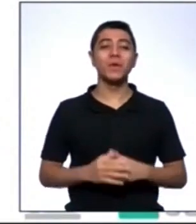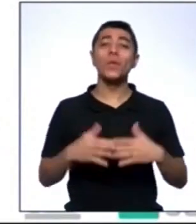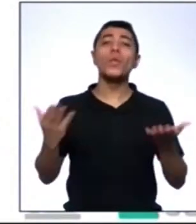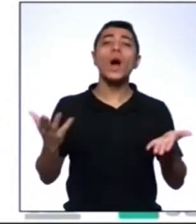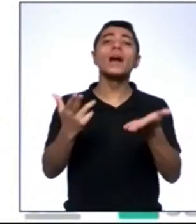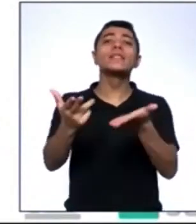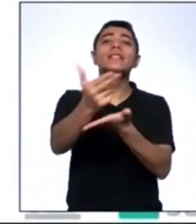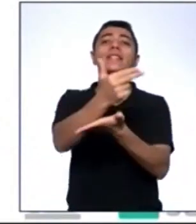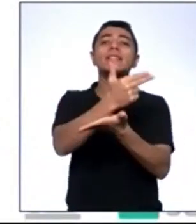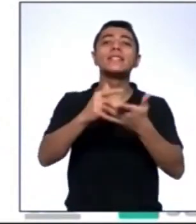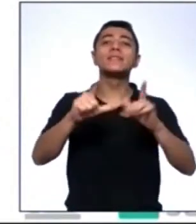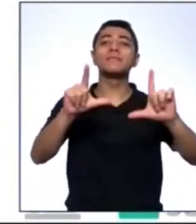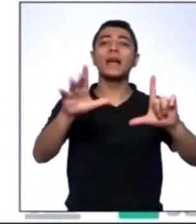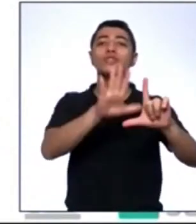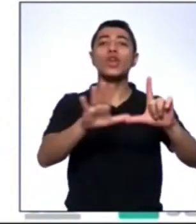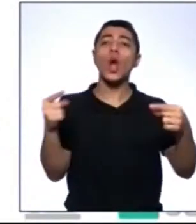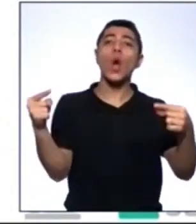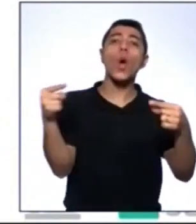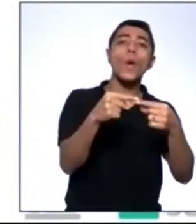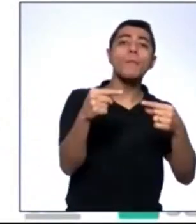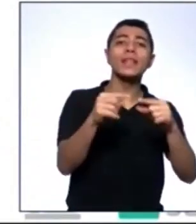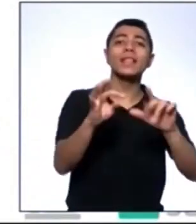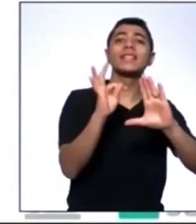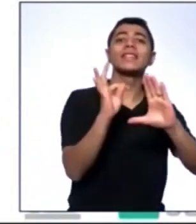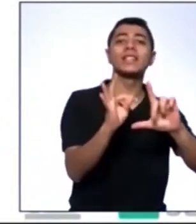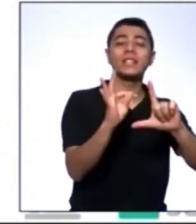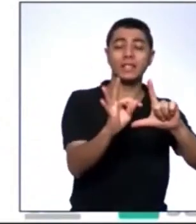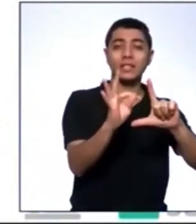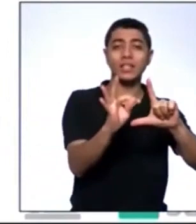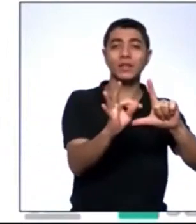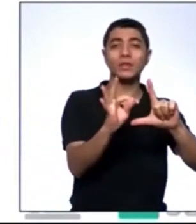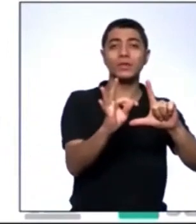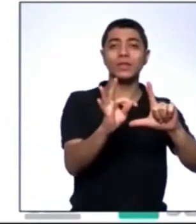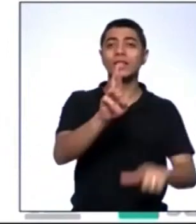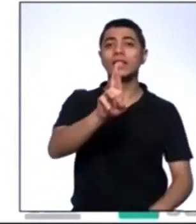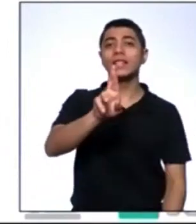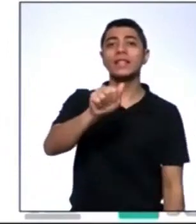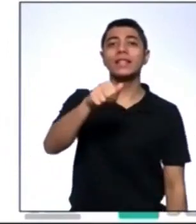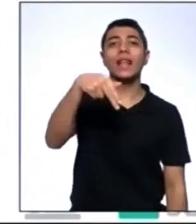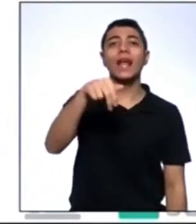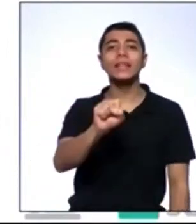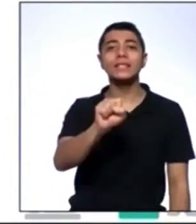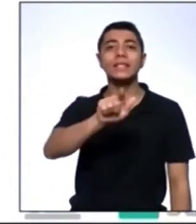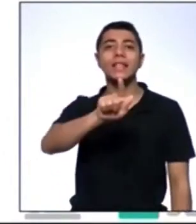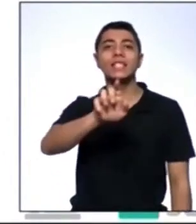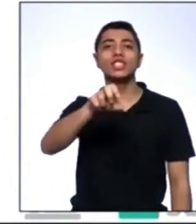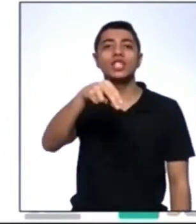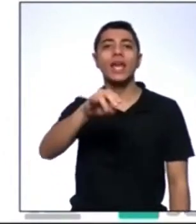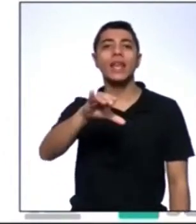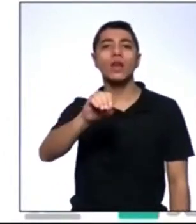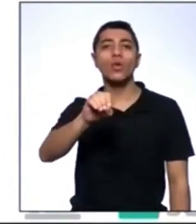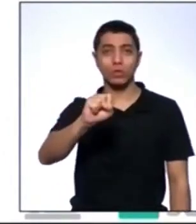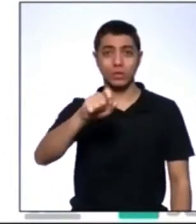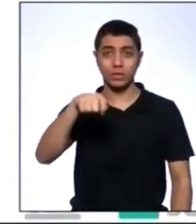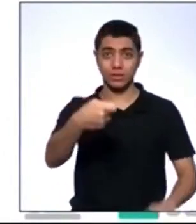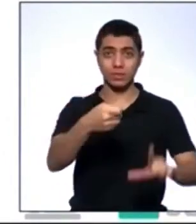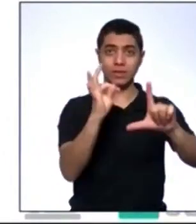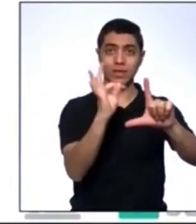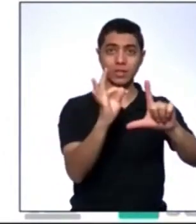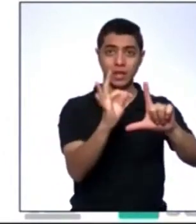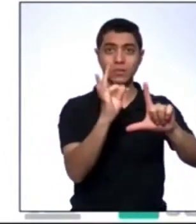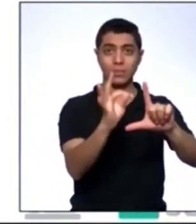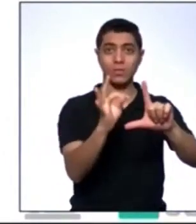os organismos transgênicos? Olha só as figuras. Qual das figuras você vê que tem aspectos relacionados com o